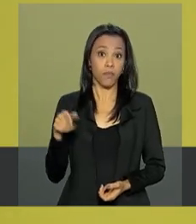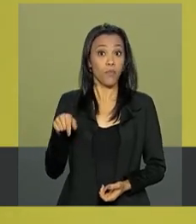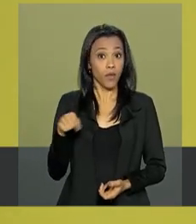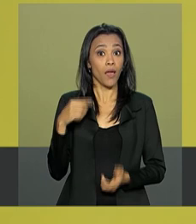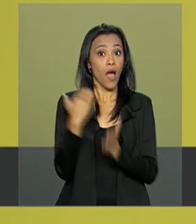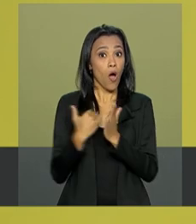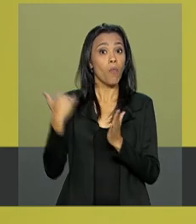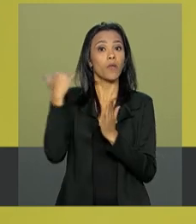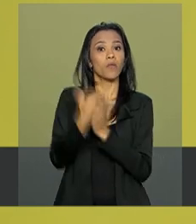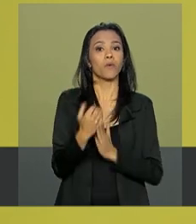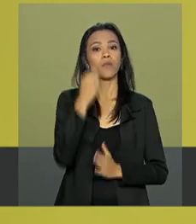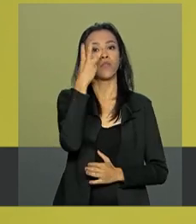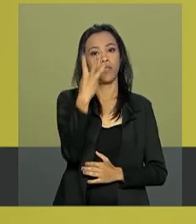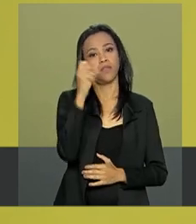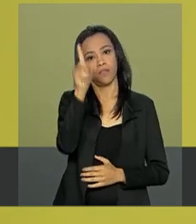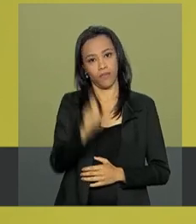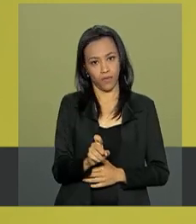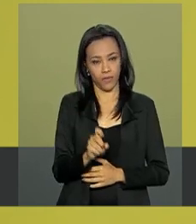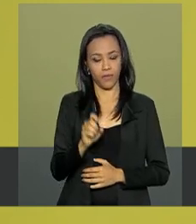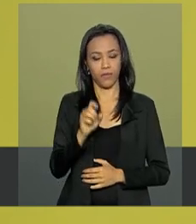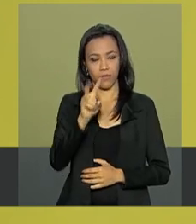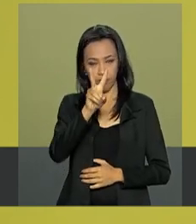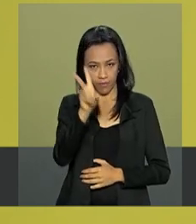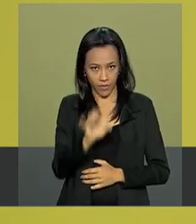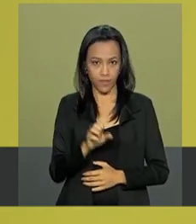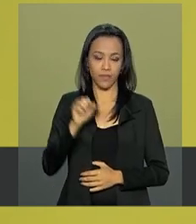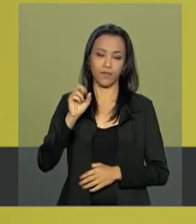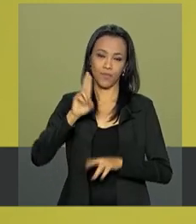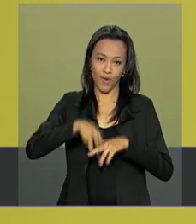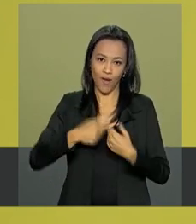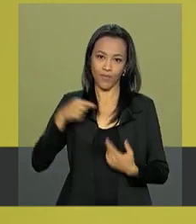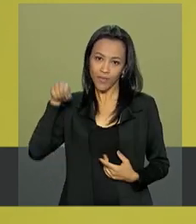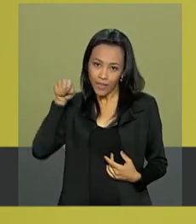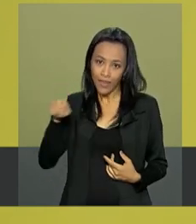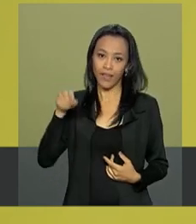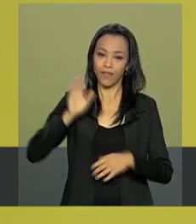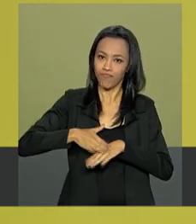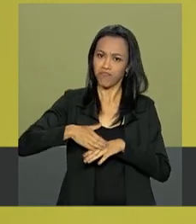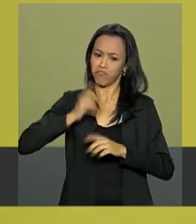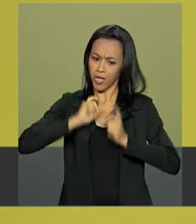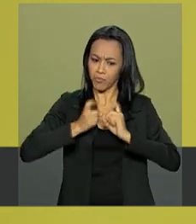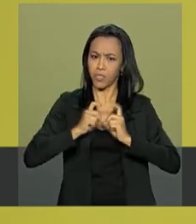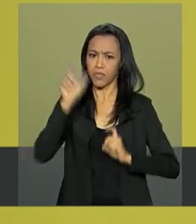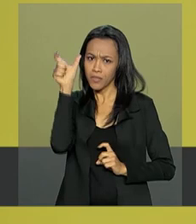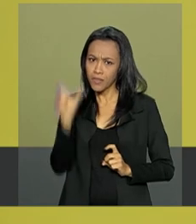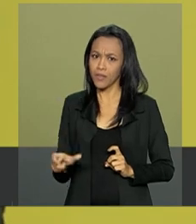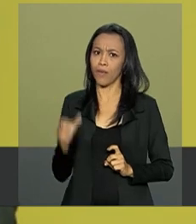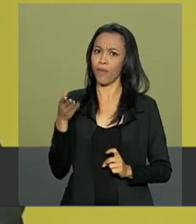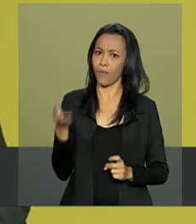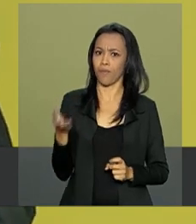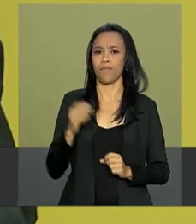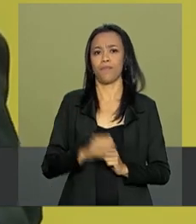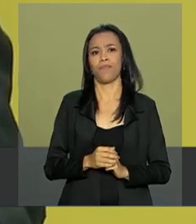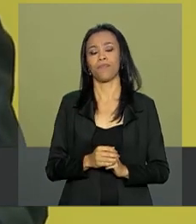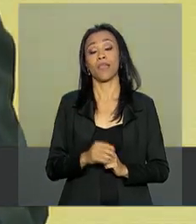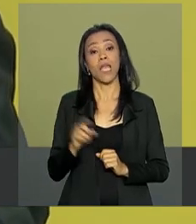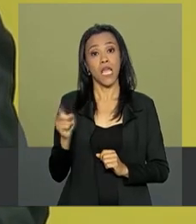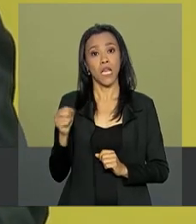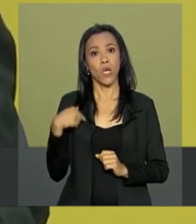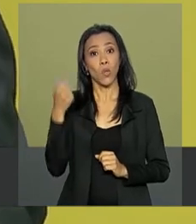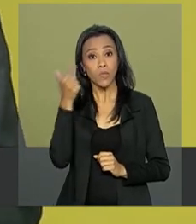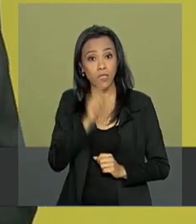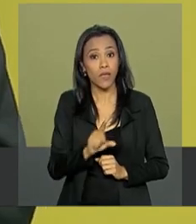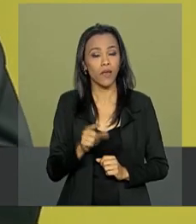3 vezes sob o comando do Caffarelli. Mas mais do que isso, o Caffarelli é capaz de